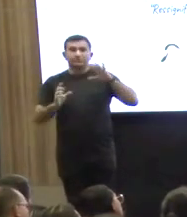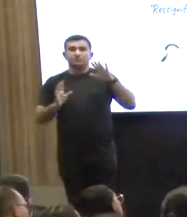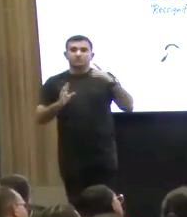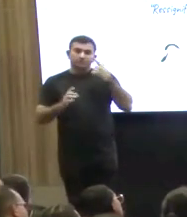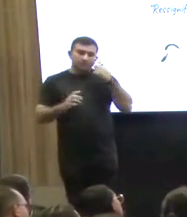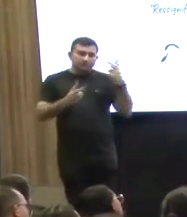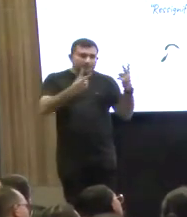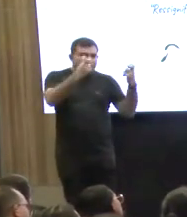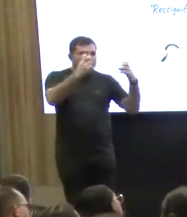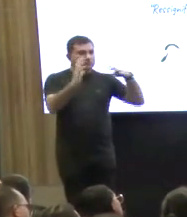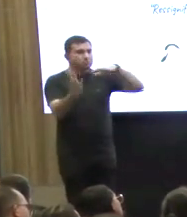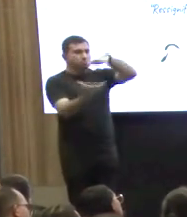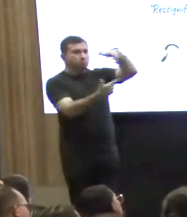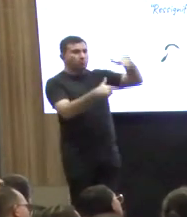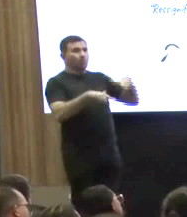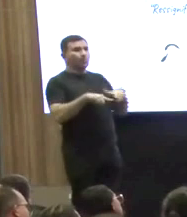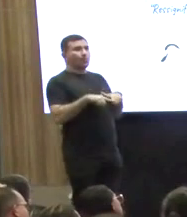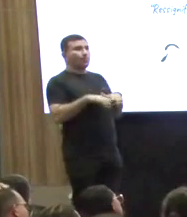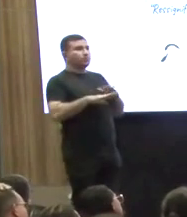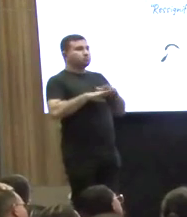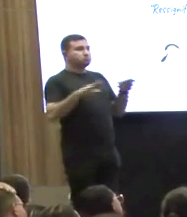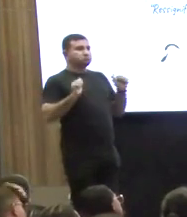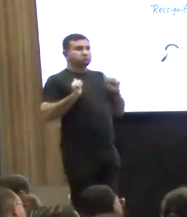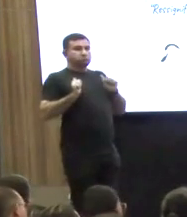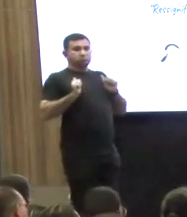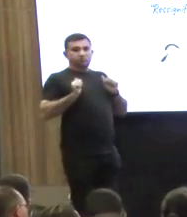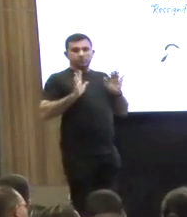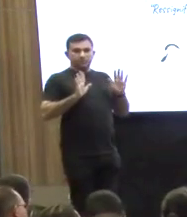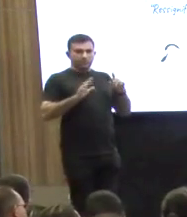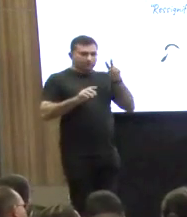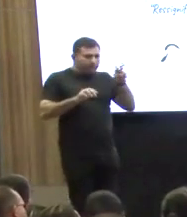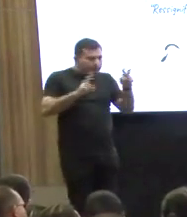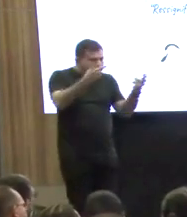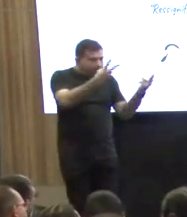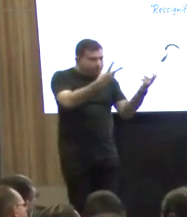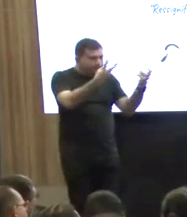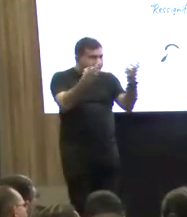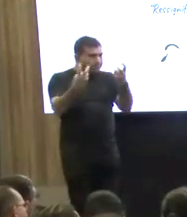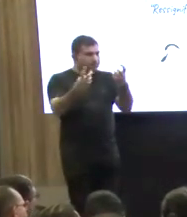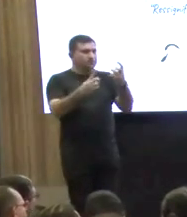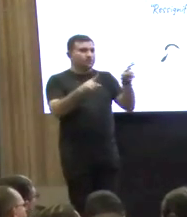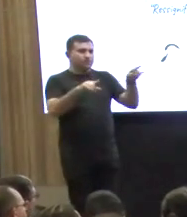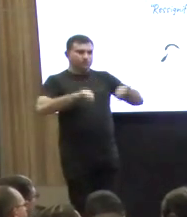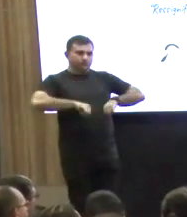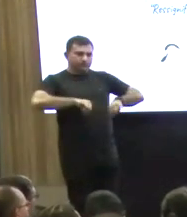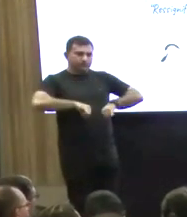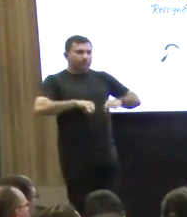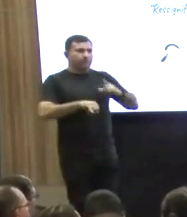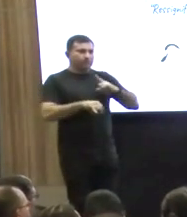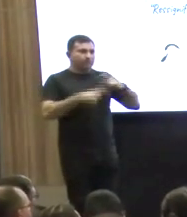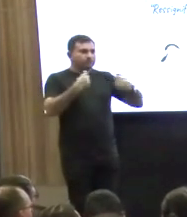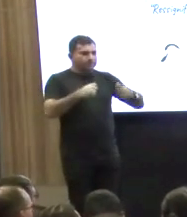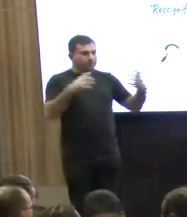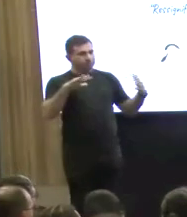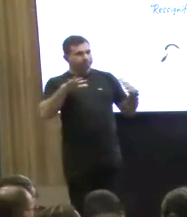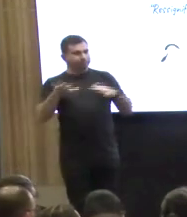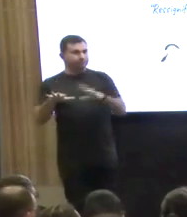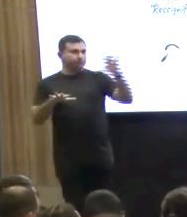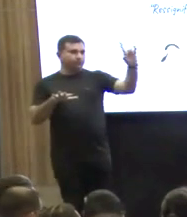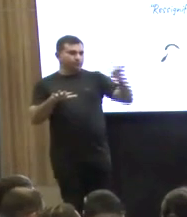da neutralidade em relação ao sofrimento que muitos coletivos sociais vivem no seu cotidiano e sujeitos